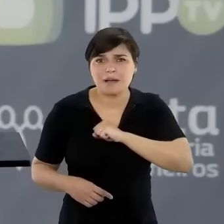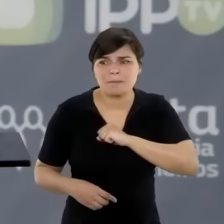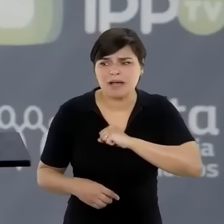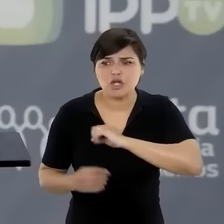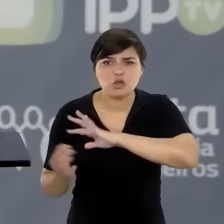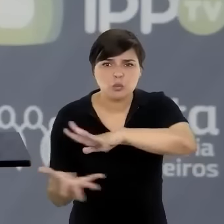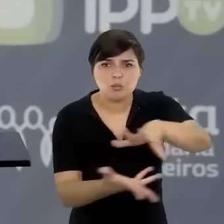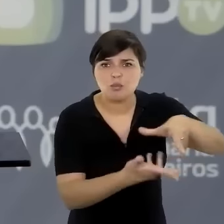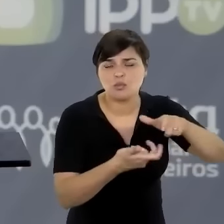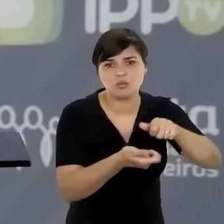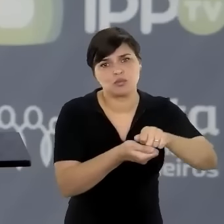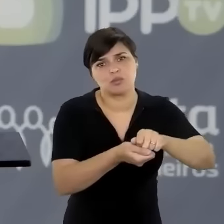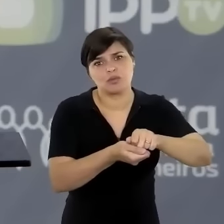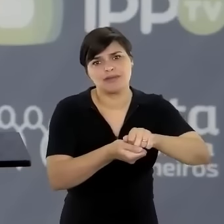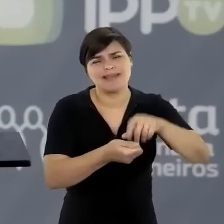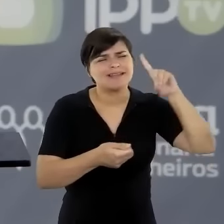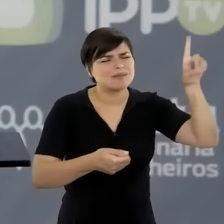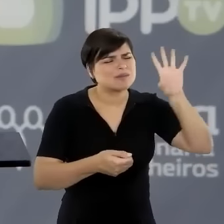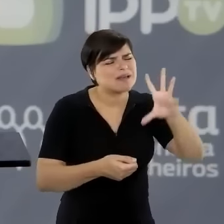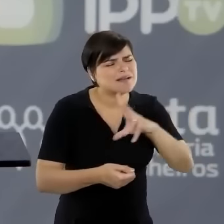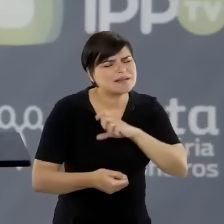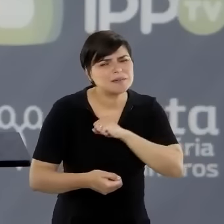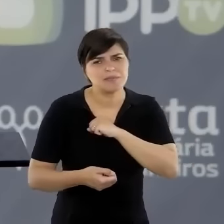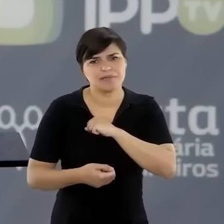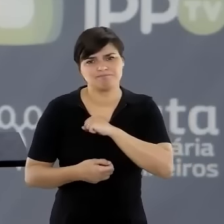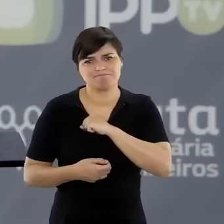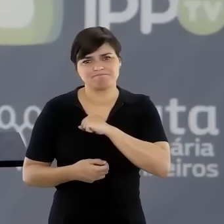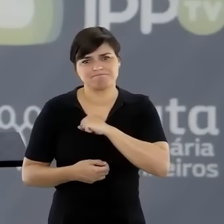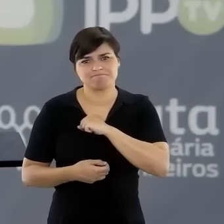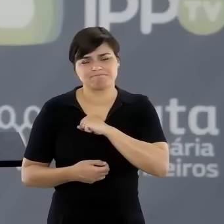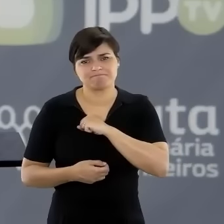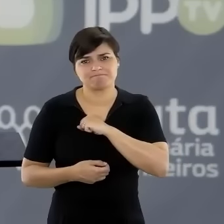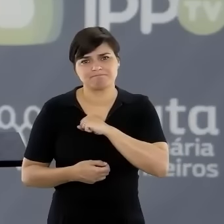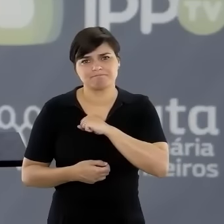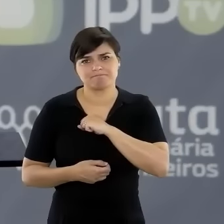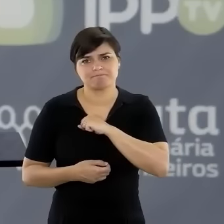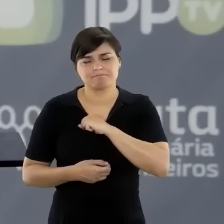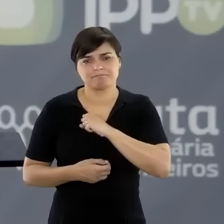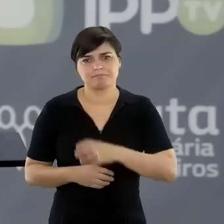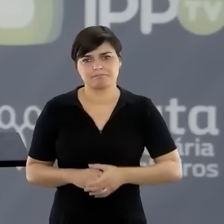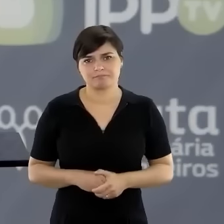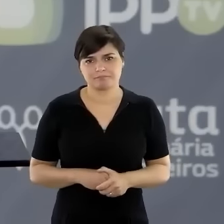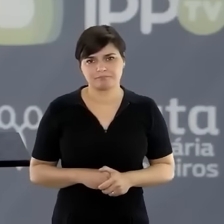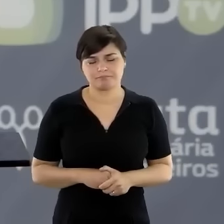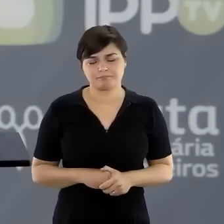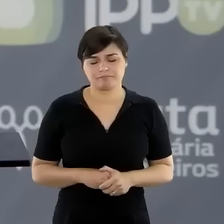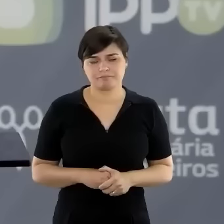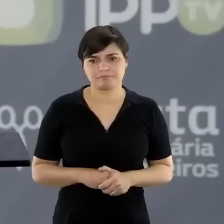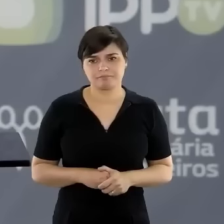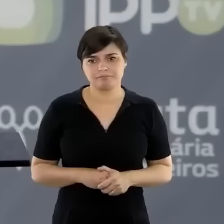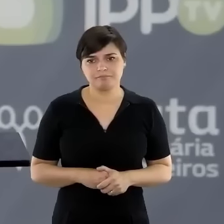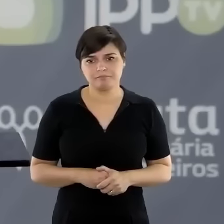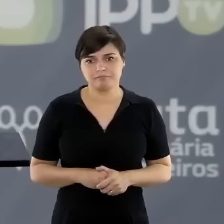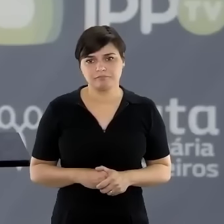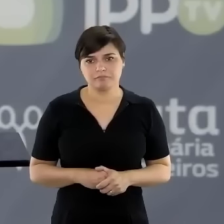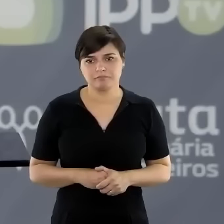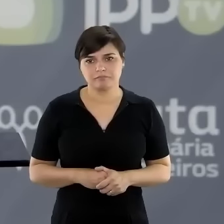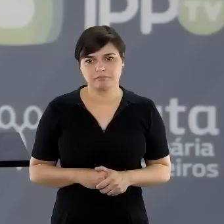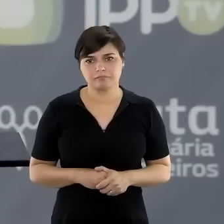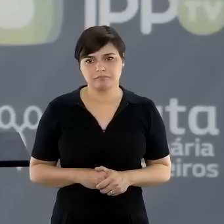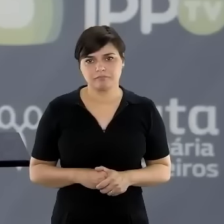terríveis e o que é curioso irmãos eu concluo aqui